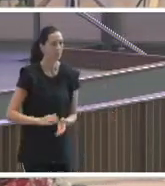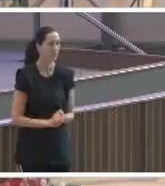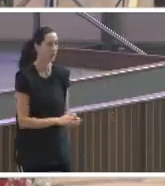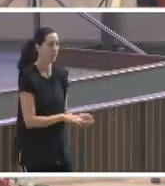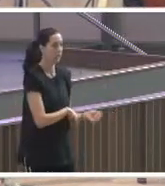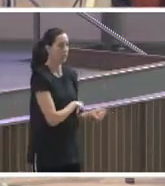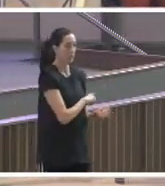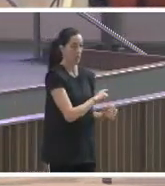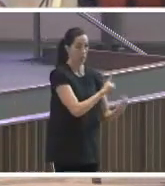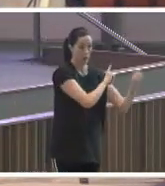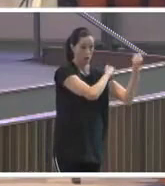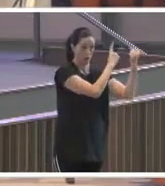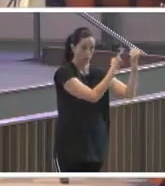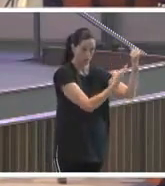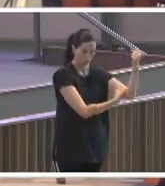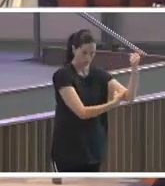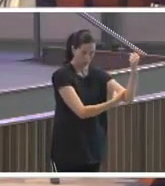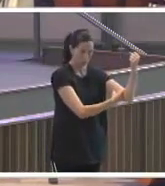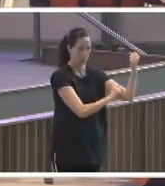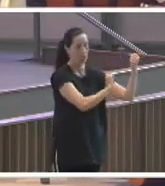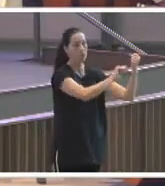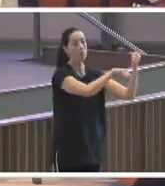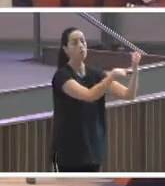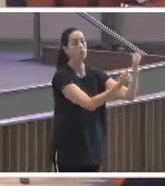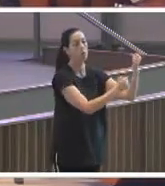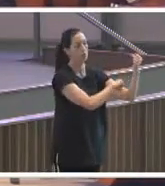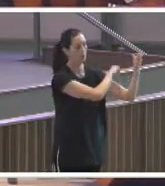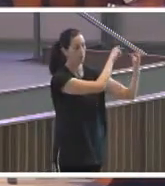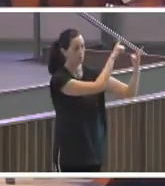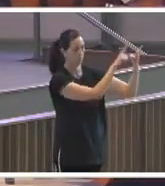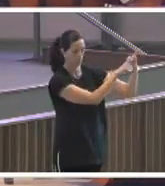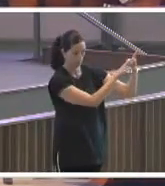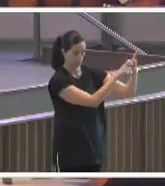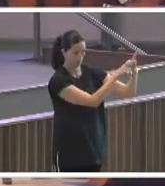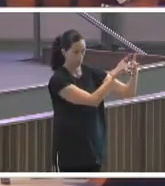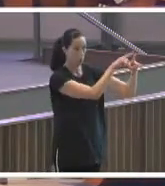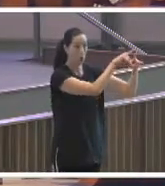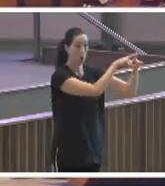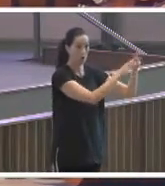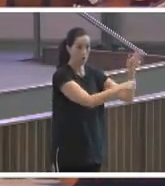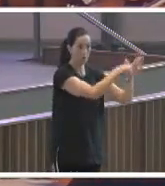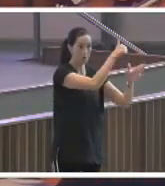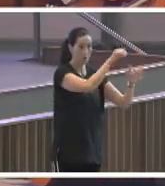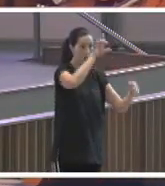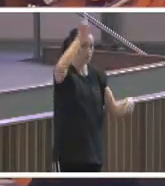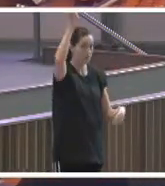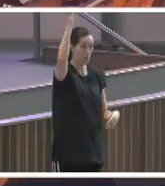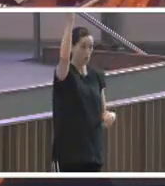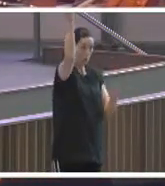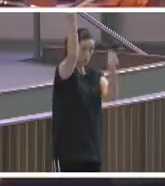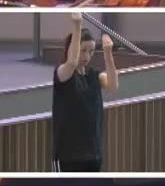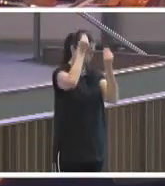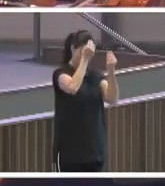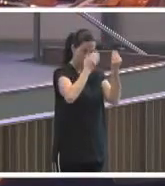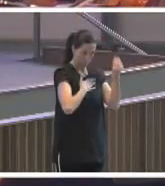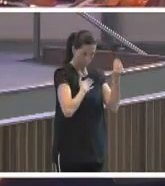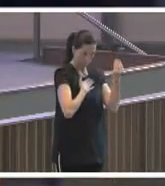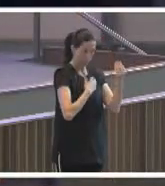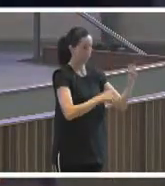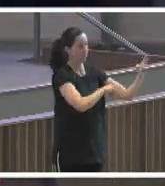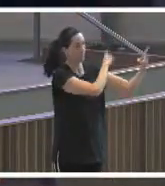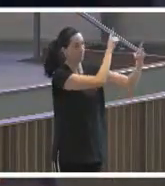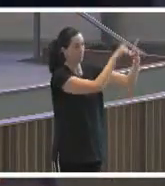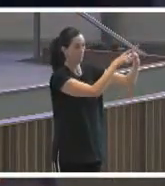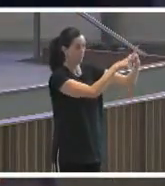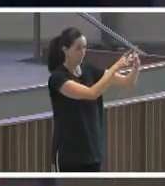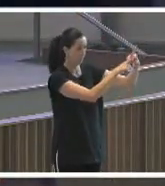autoridade espiritual. Paulo vai dizer claramente aqui nesse texto, que a autoridade espiritual nunca